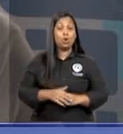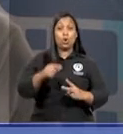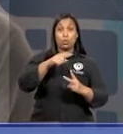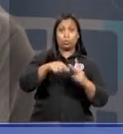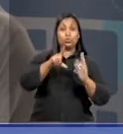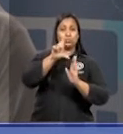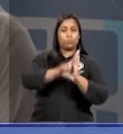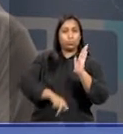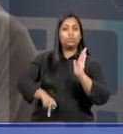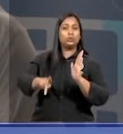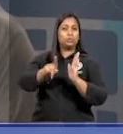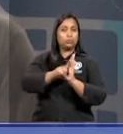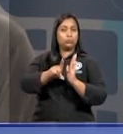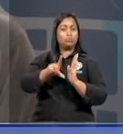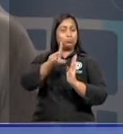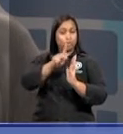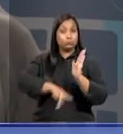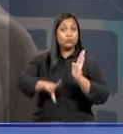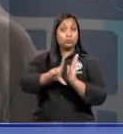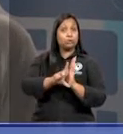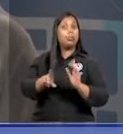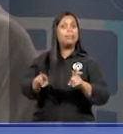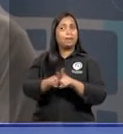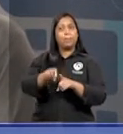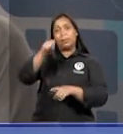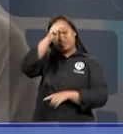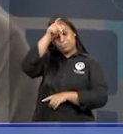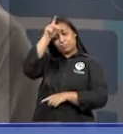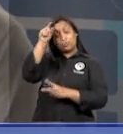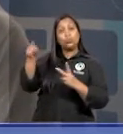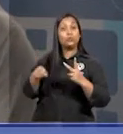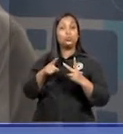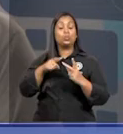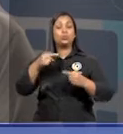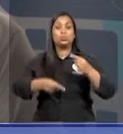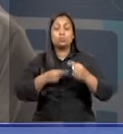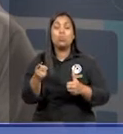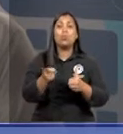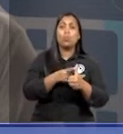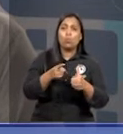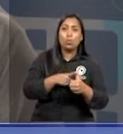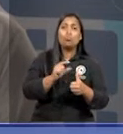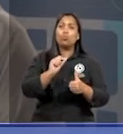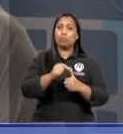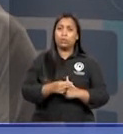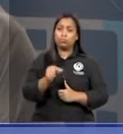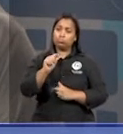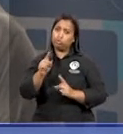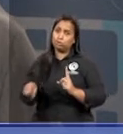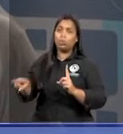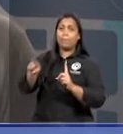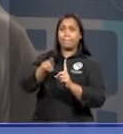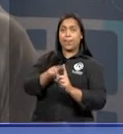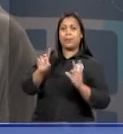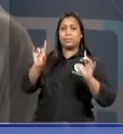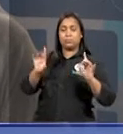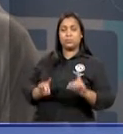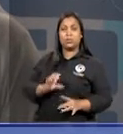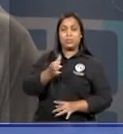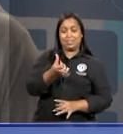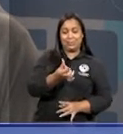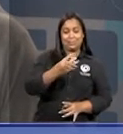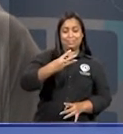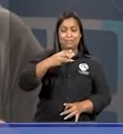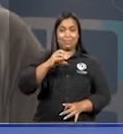lei são também do executivo e estão em segunda discussão um abre no orçamento um crédito especial de